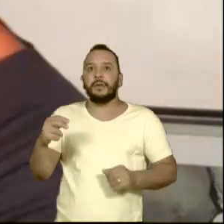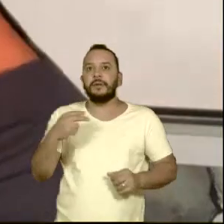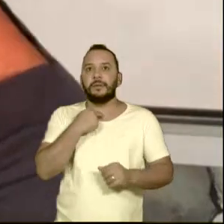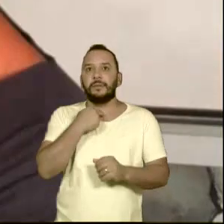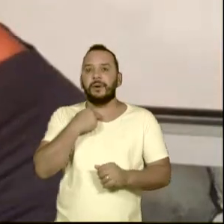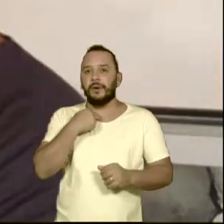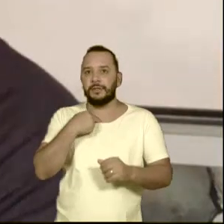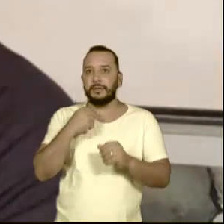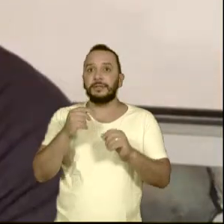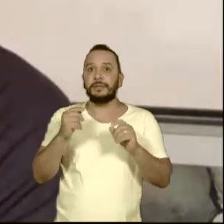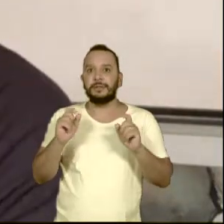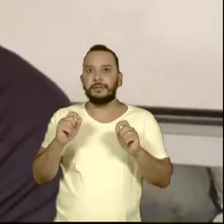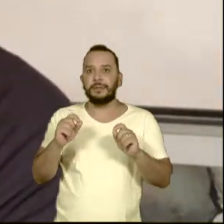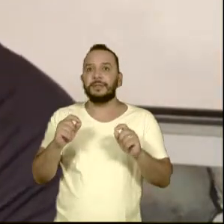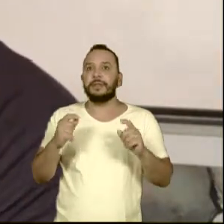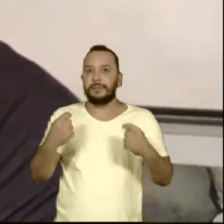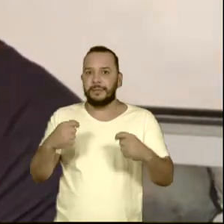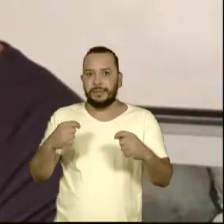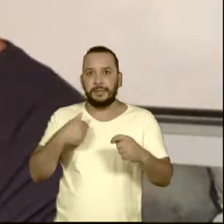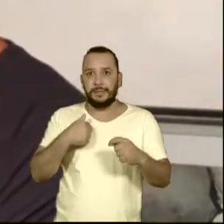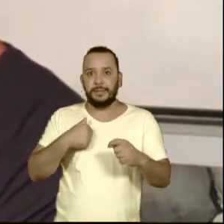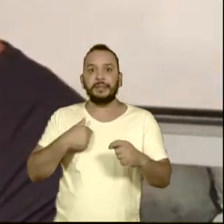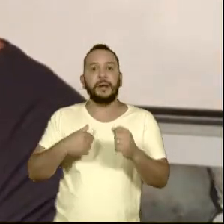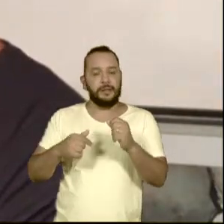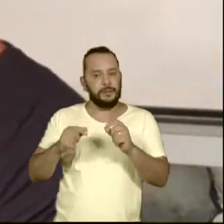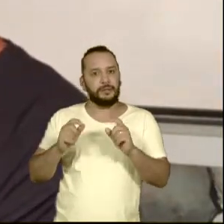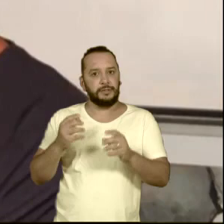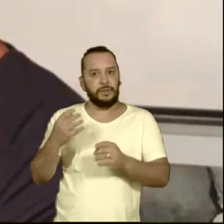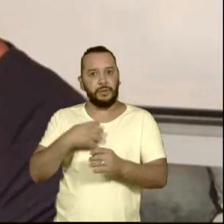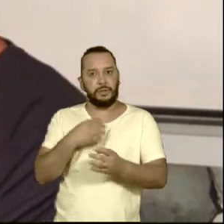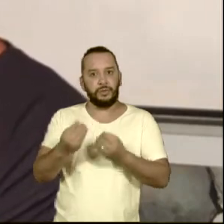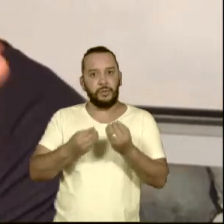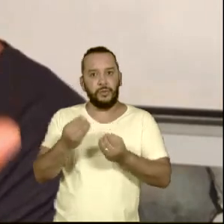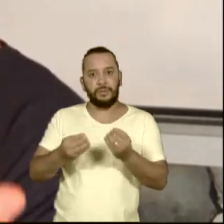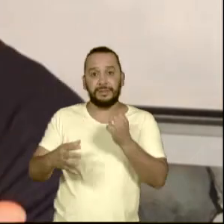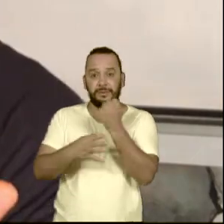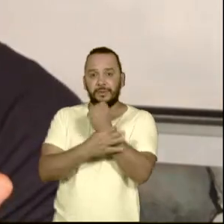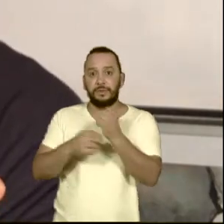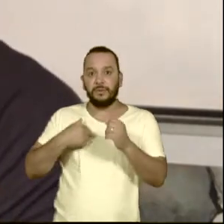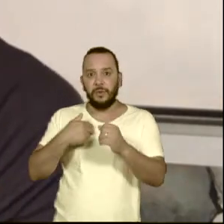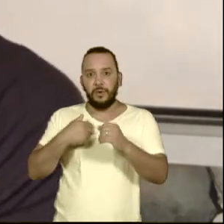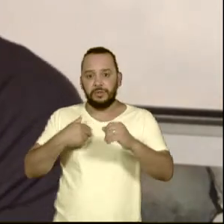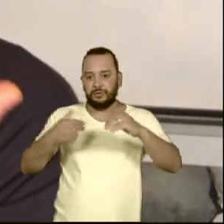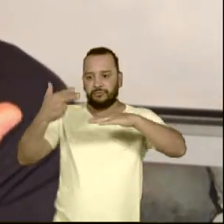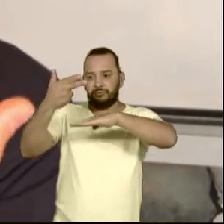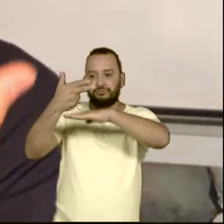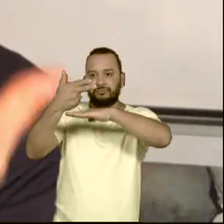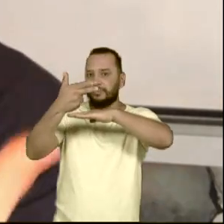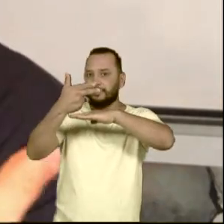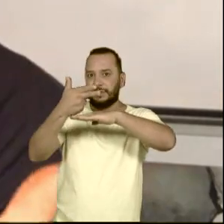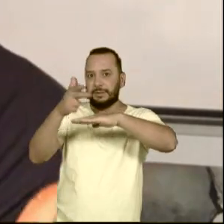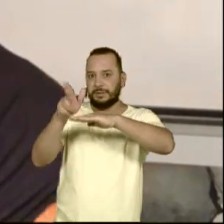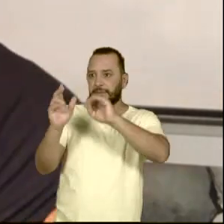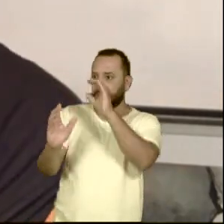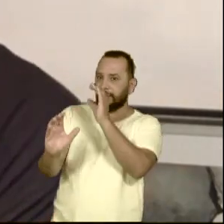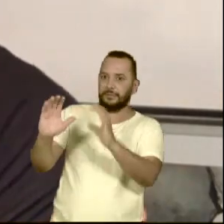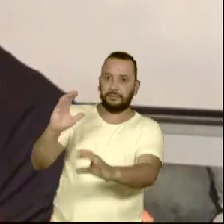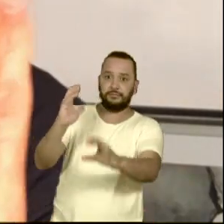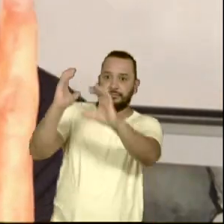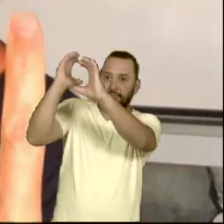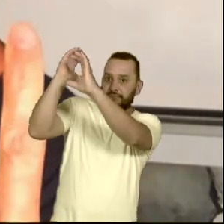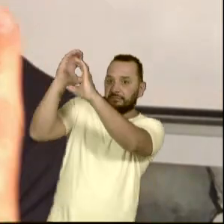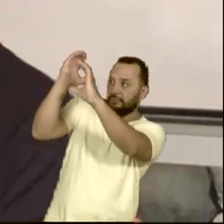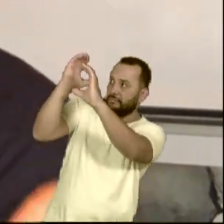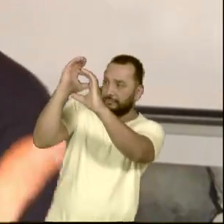frente virado de costa porque ele também tem que passar pelos padrões de segurança, ou seja, ele tem que estar amarrado ali. Então, o maluco do nosso cinegrafista